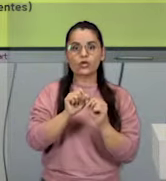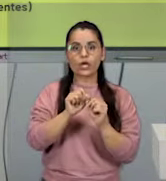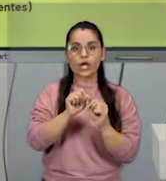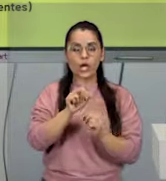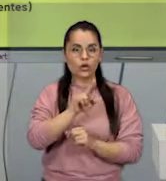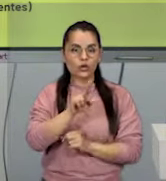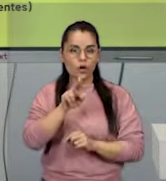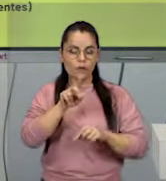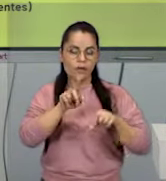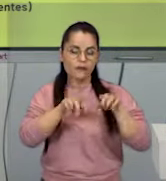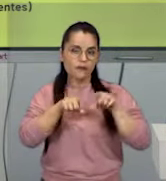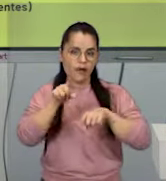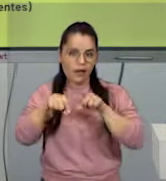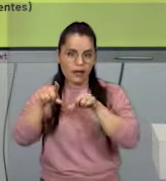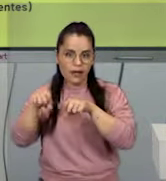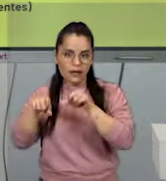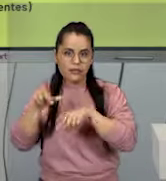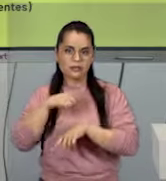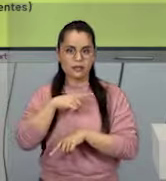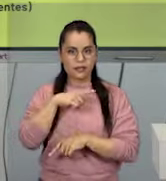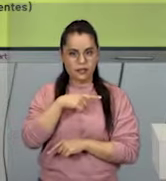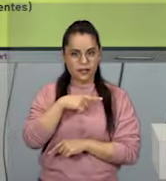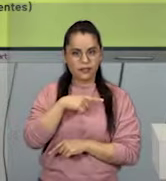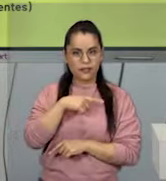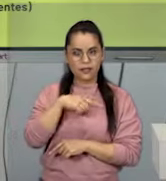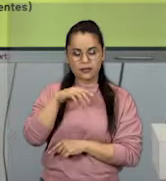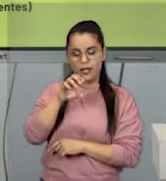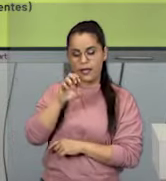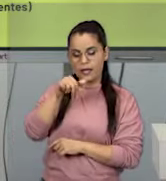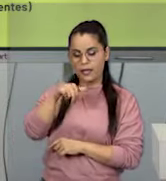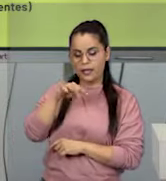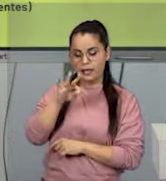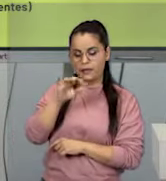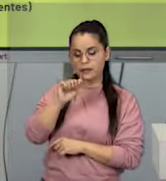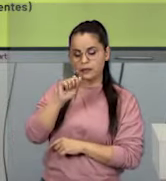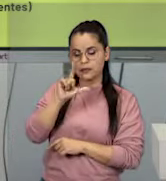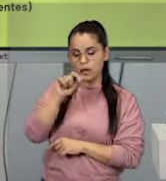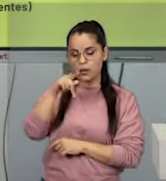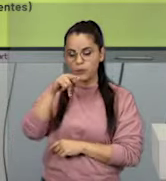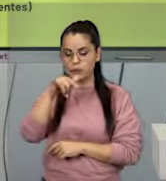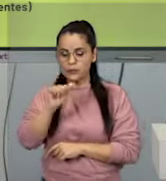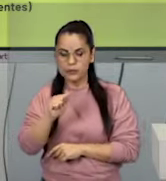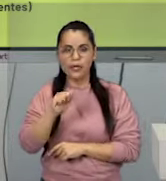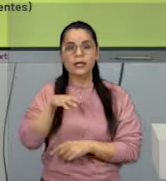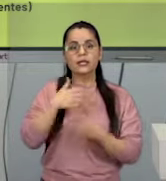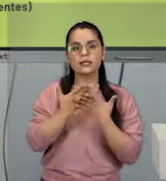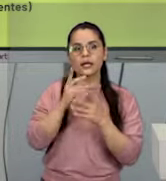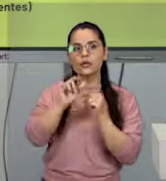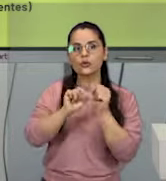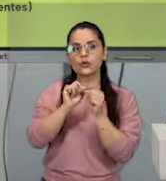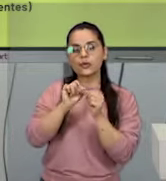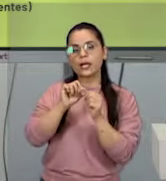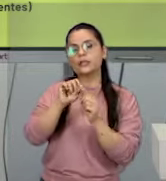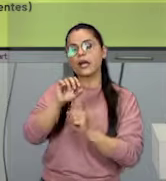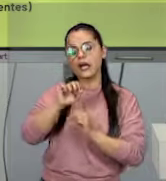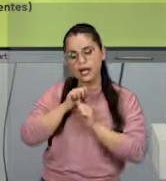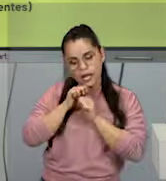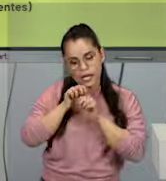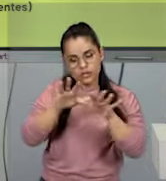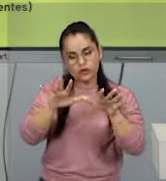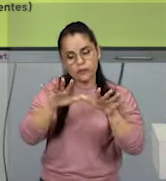de variação a variação da entalpia E no caso das reações exotérmicas